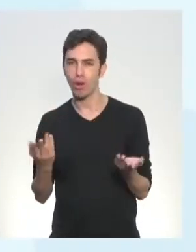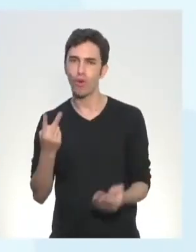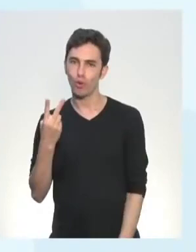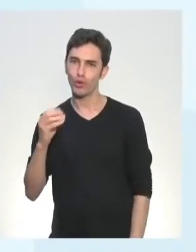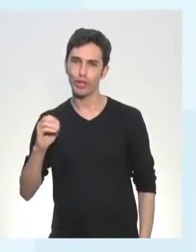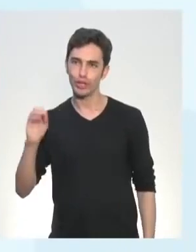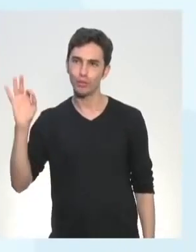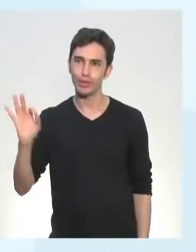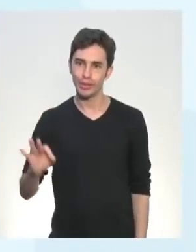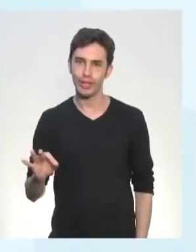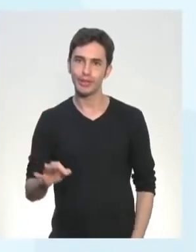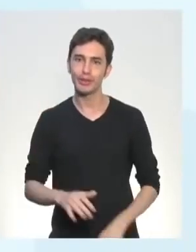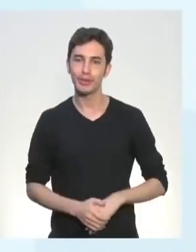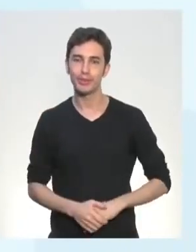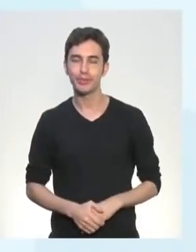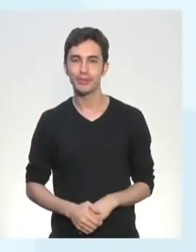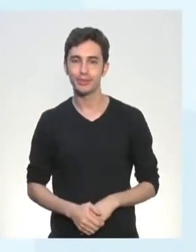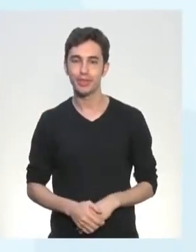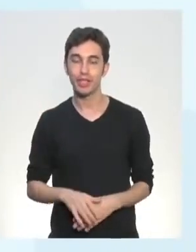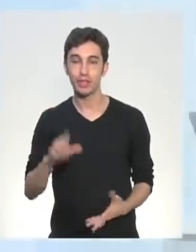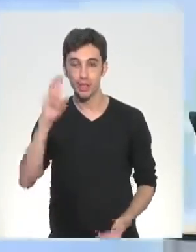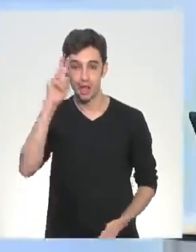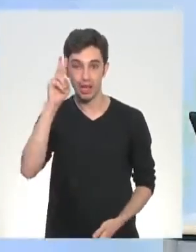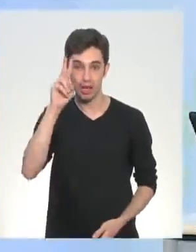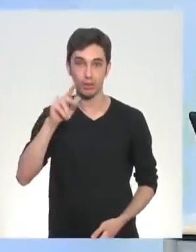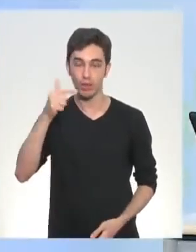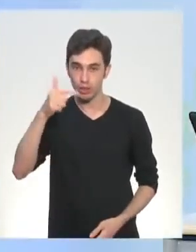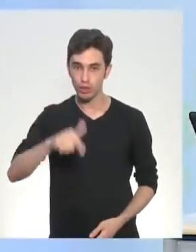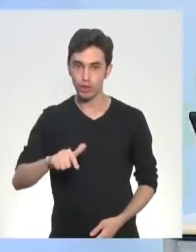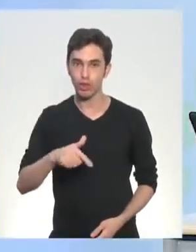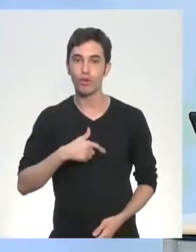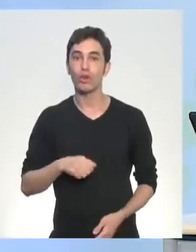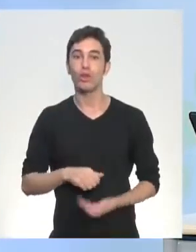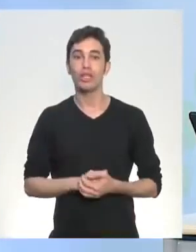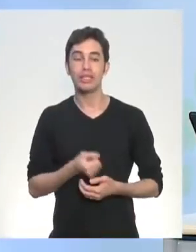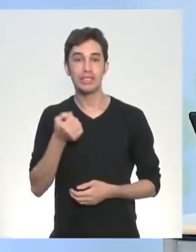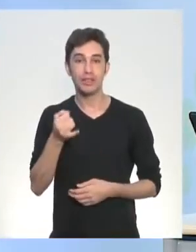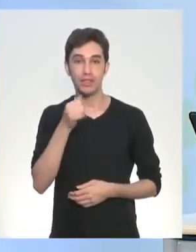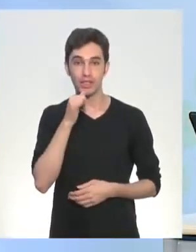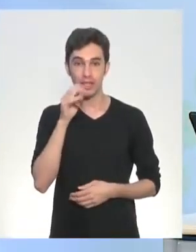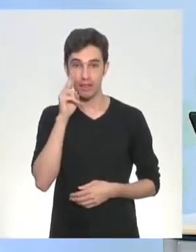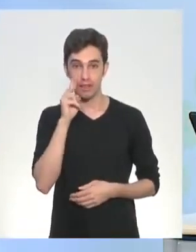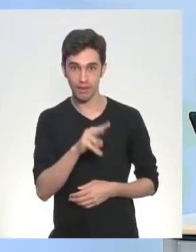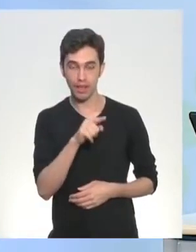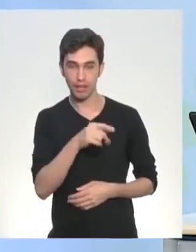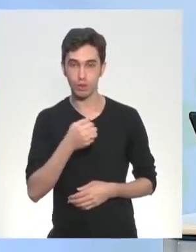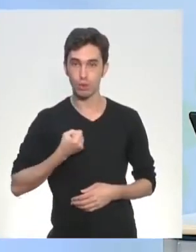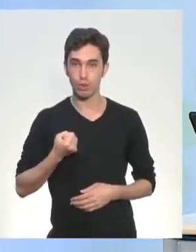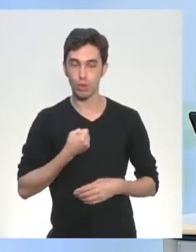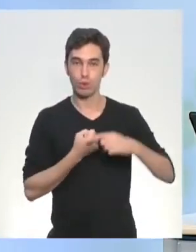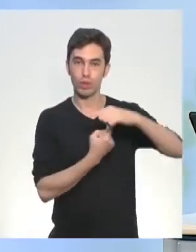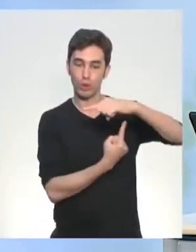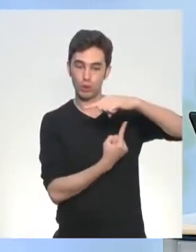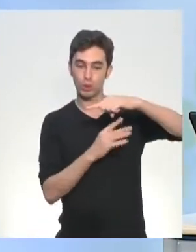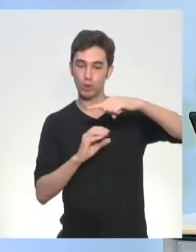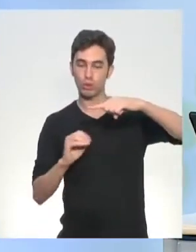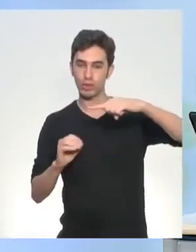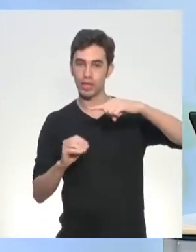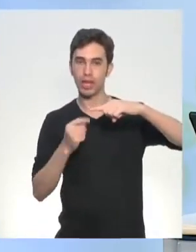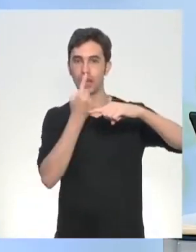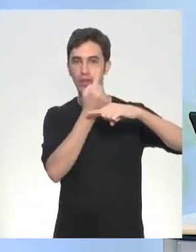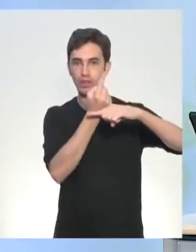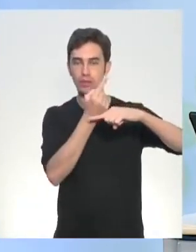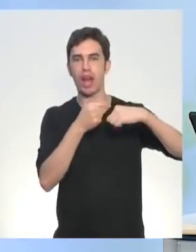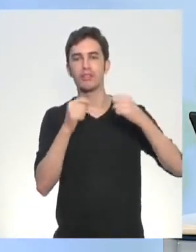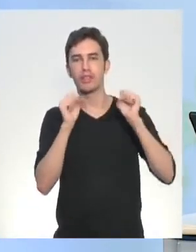20%. Então, só recapitulando para a gente poder fazer bastante atividade aí. Se você vê um número sobre 100, você escreve esse número com símbolo